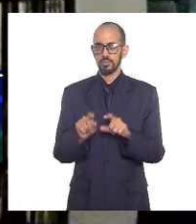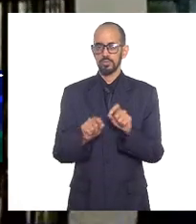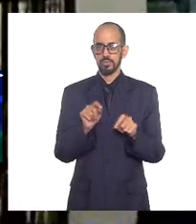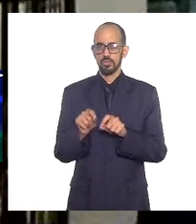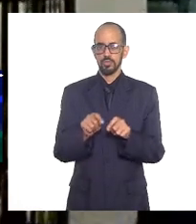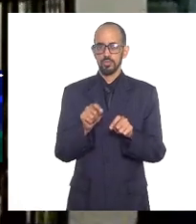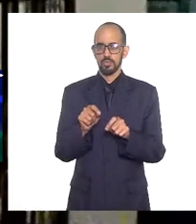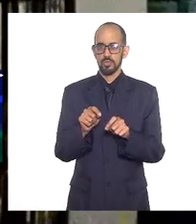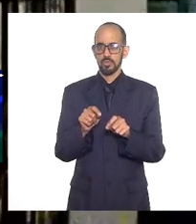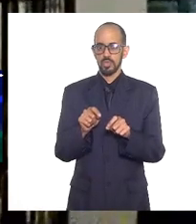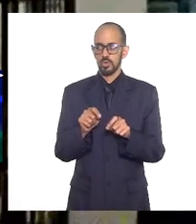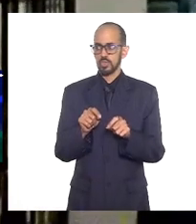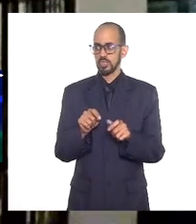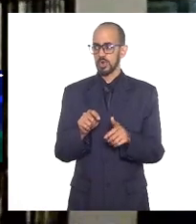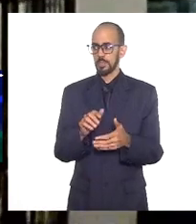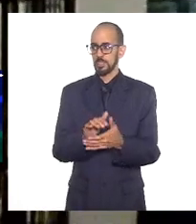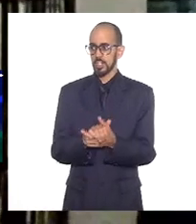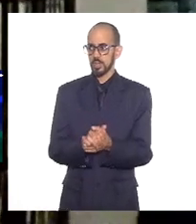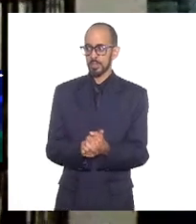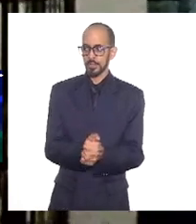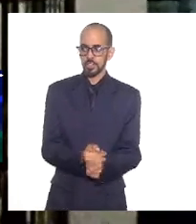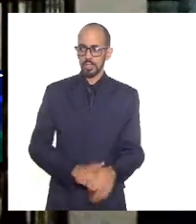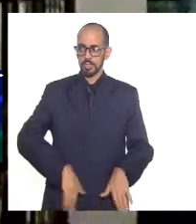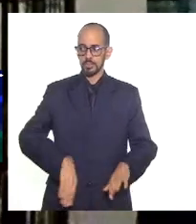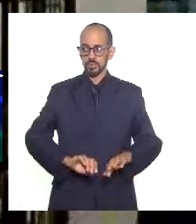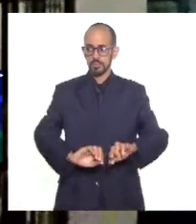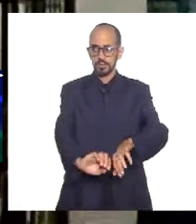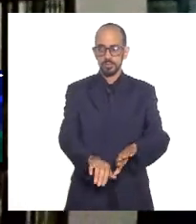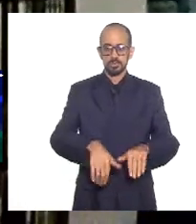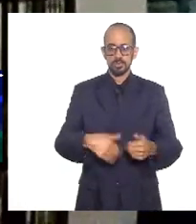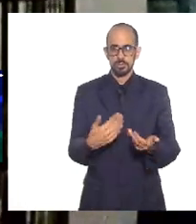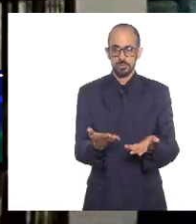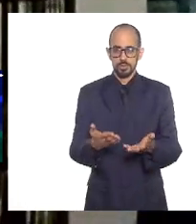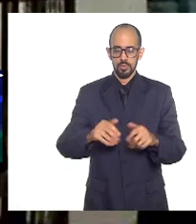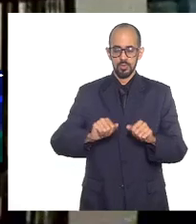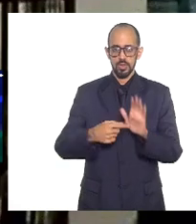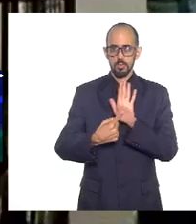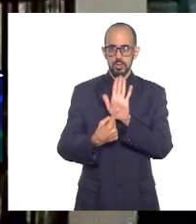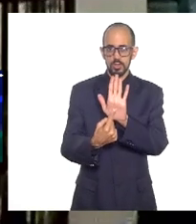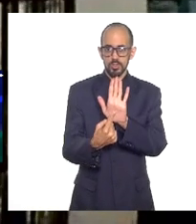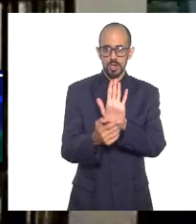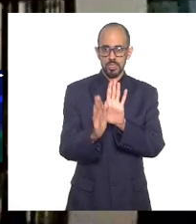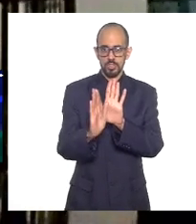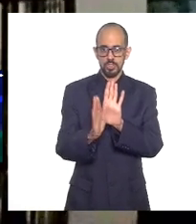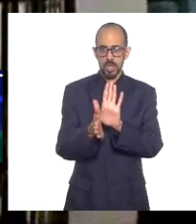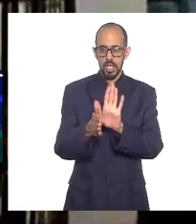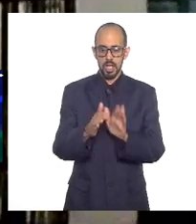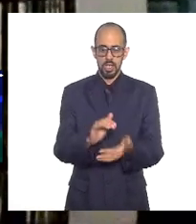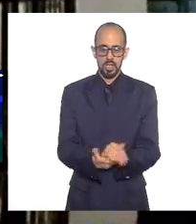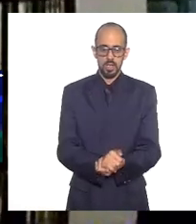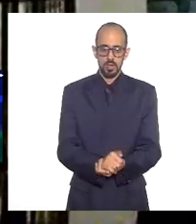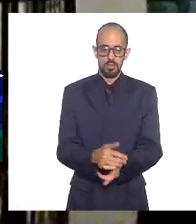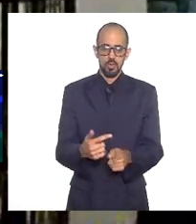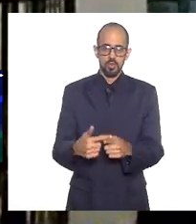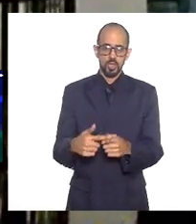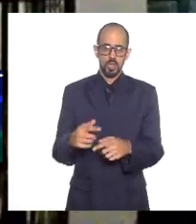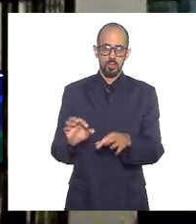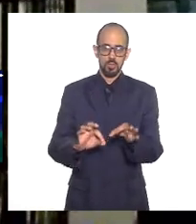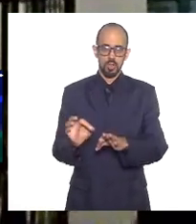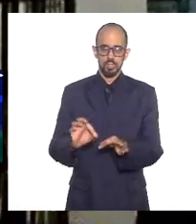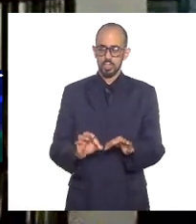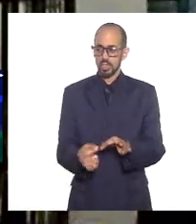que foi muito... Gostei, inclusive porque o projeto